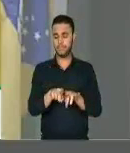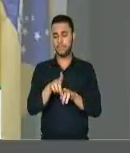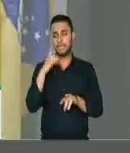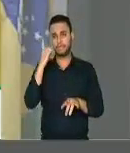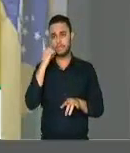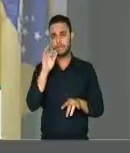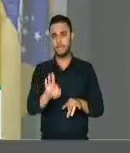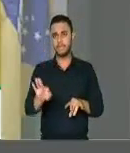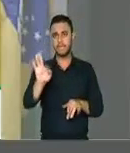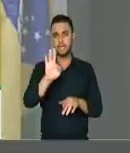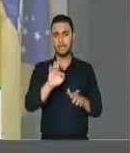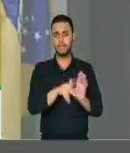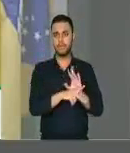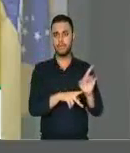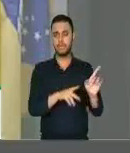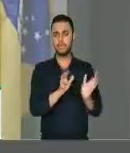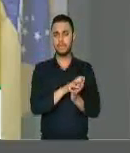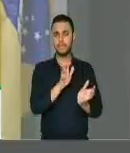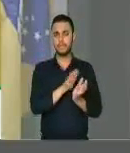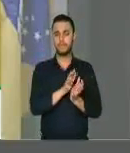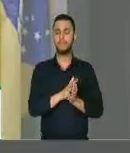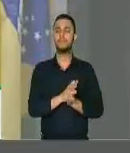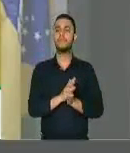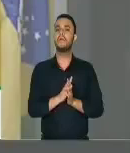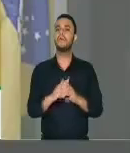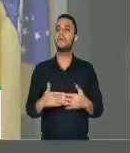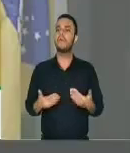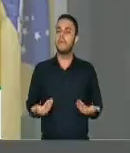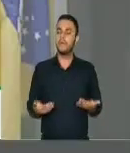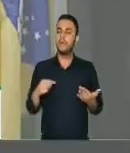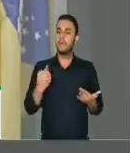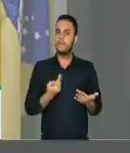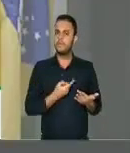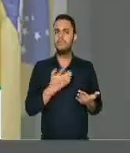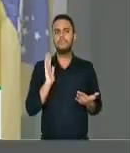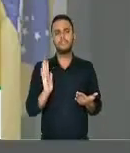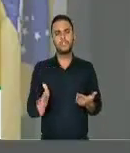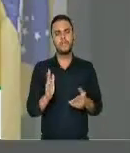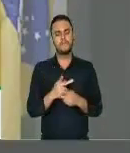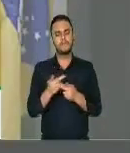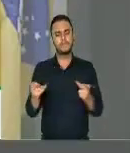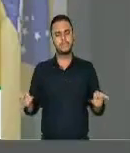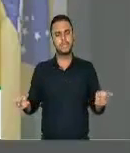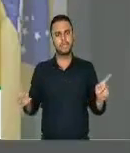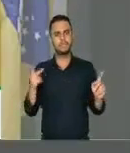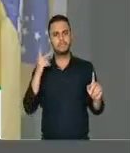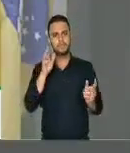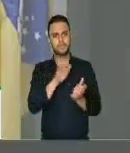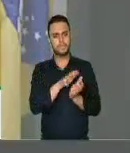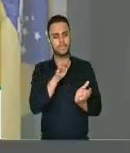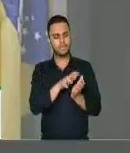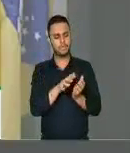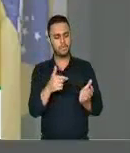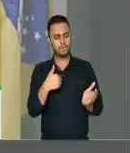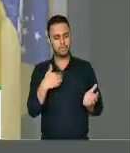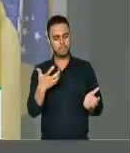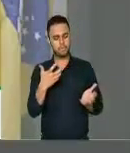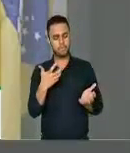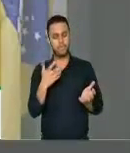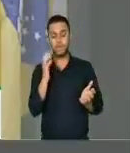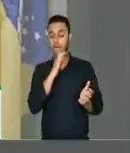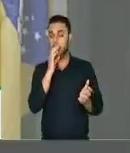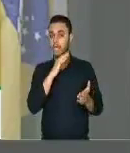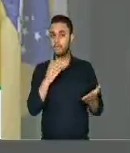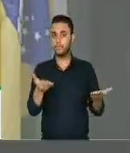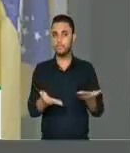pelo estado de Pernambuco. Nós estivemos fazendo uma visita ao estado de Pernambuco e quero aqui desde já